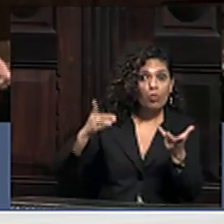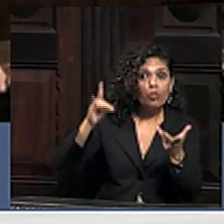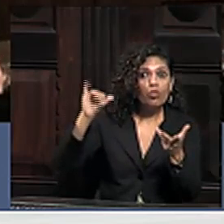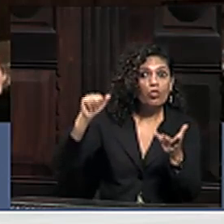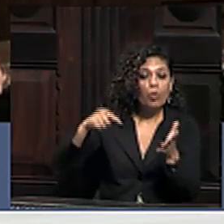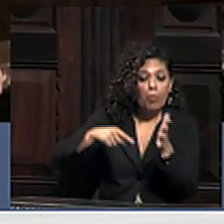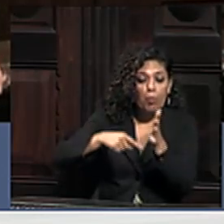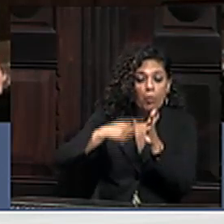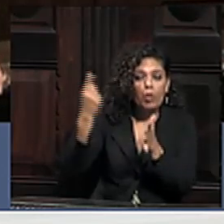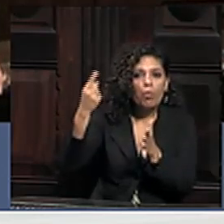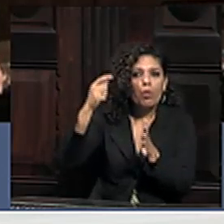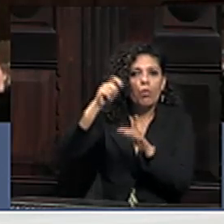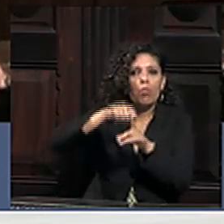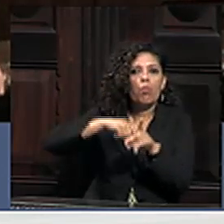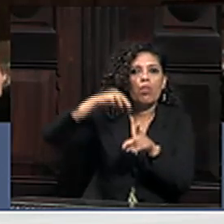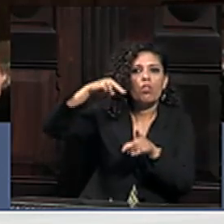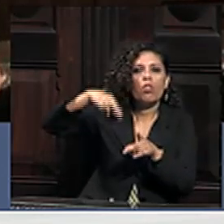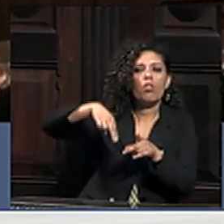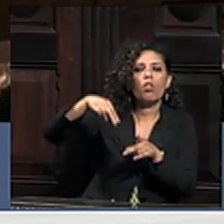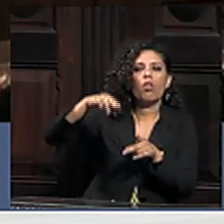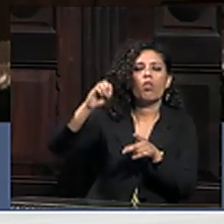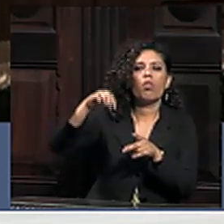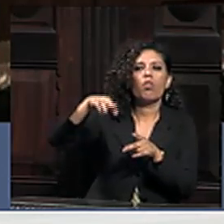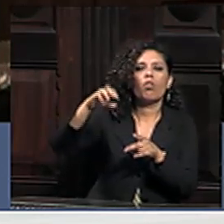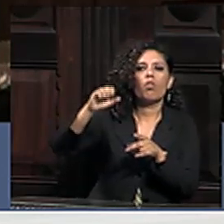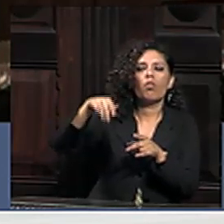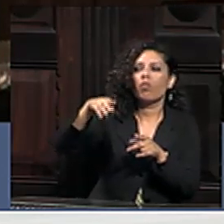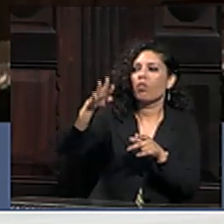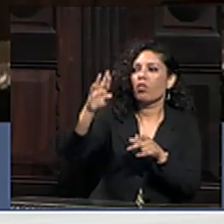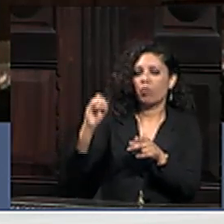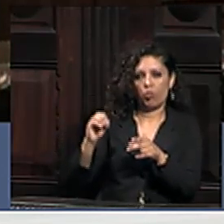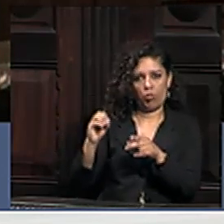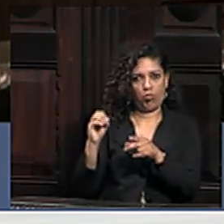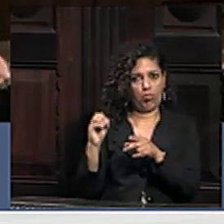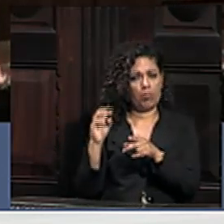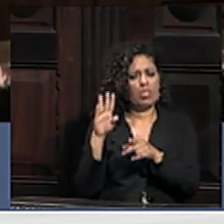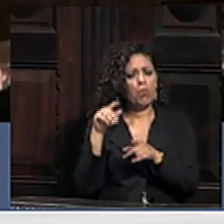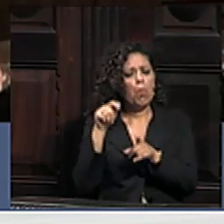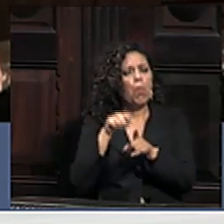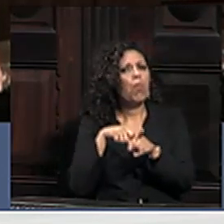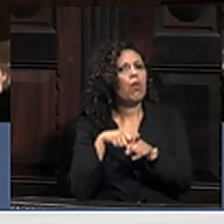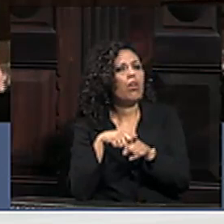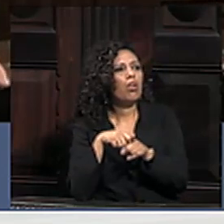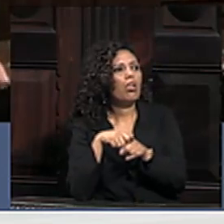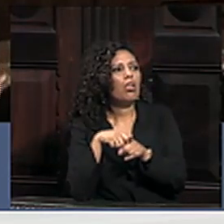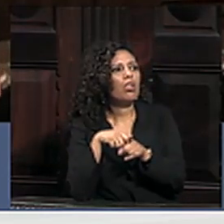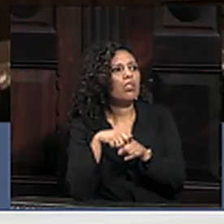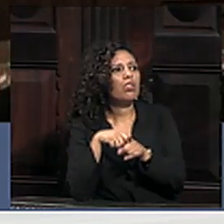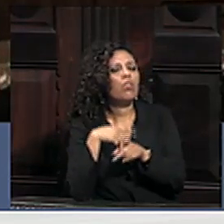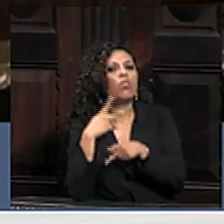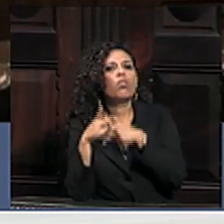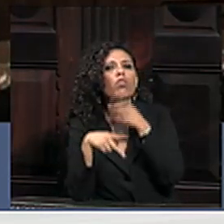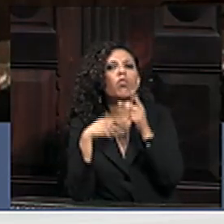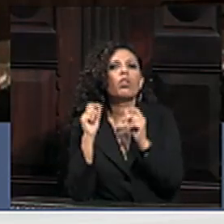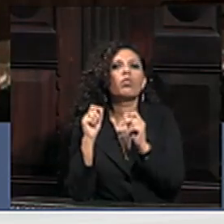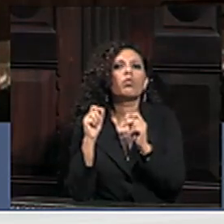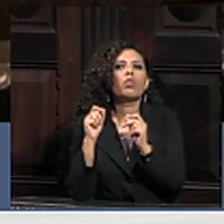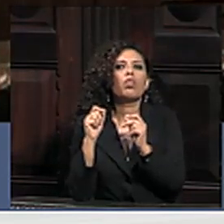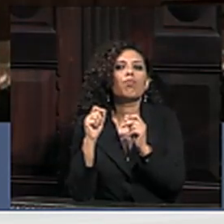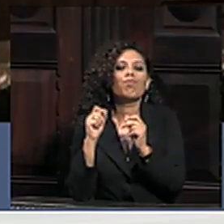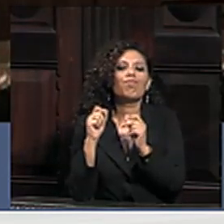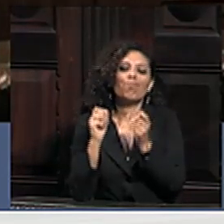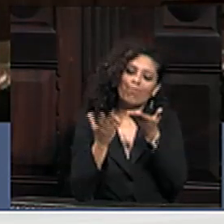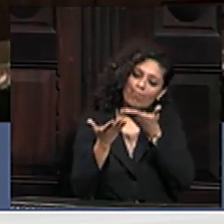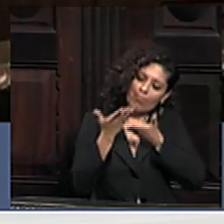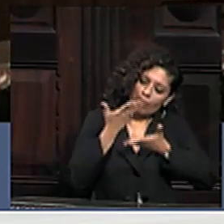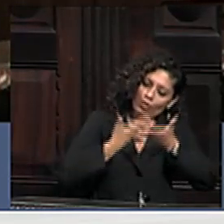novembro. E o mês de novembro é o mês da prevenção do câncer